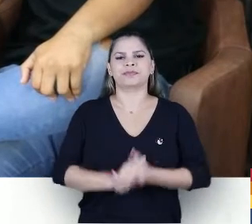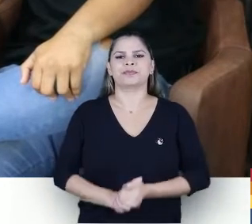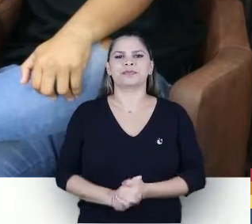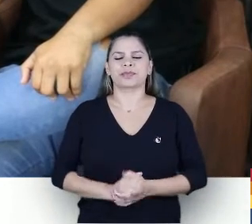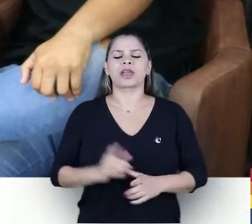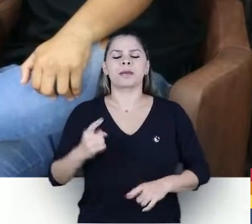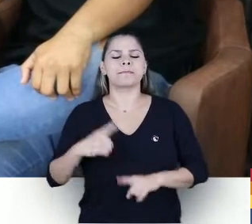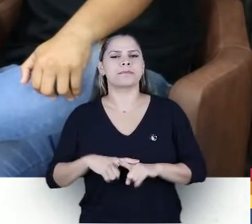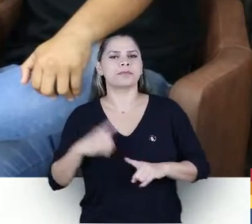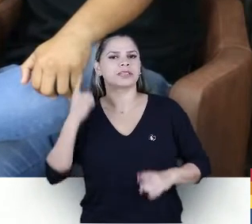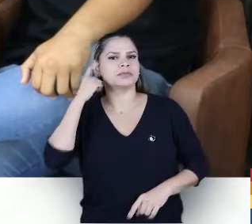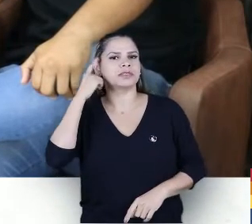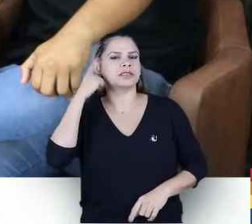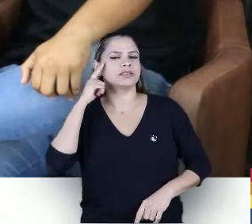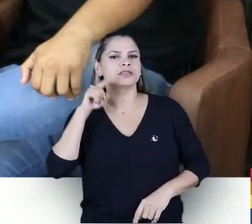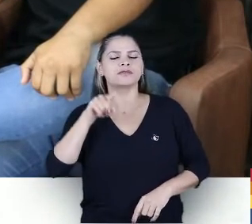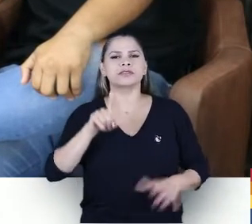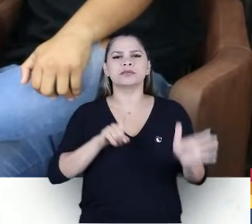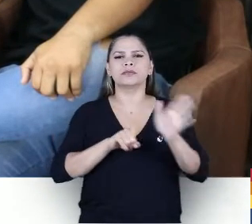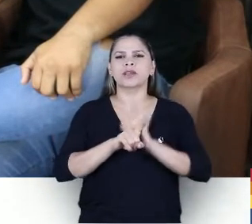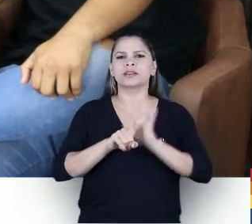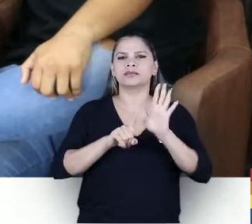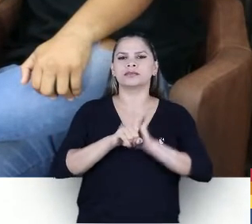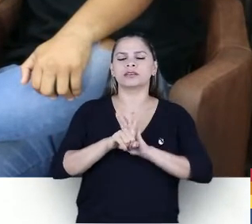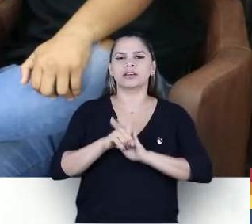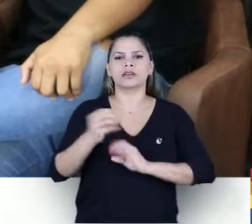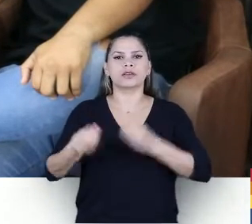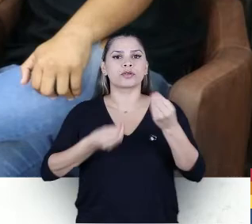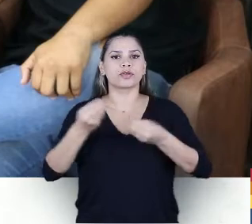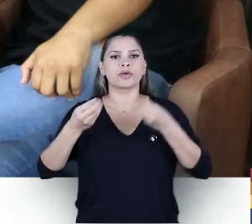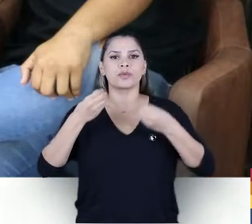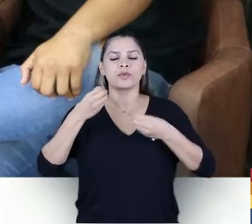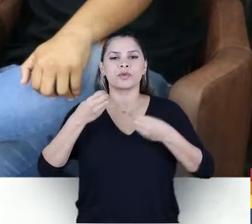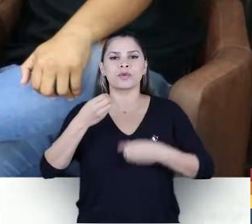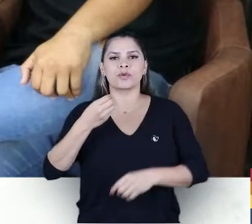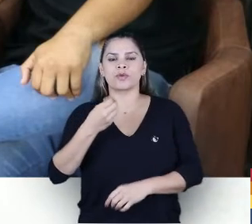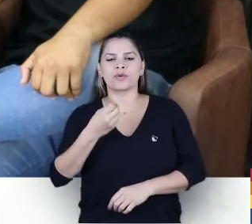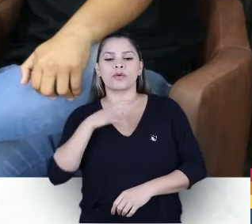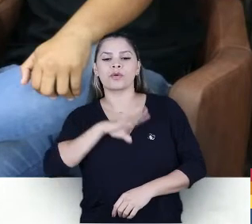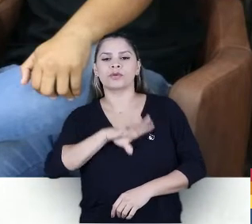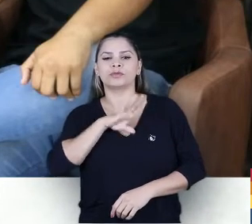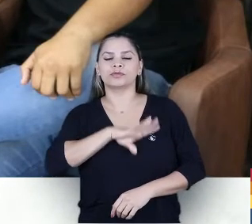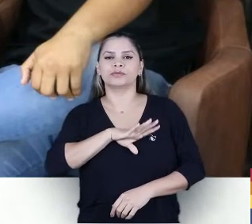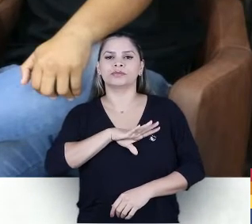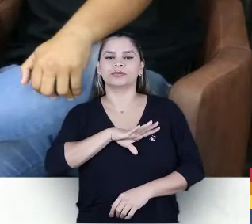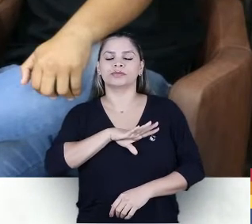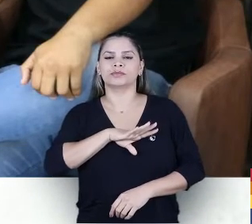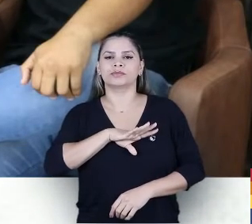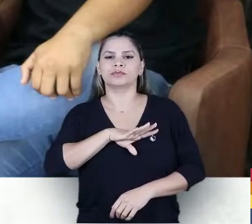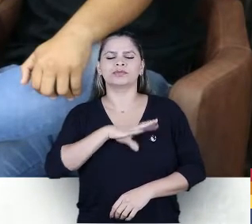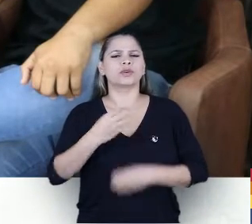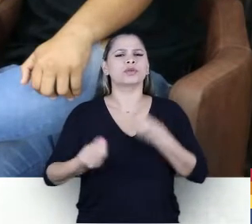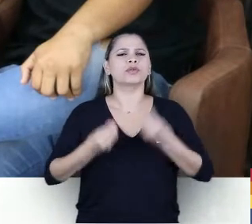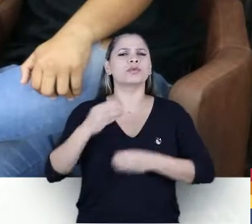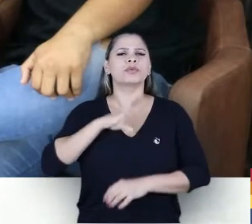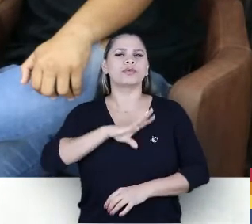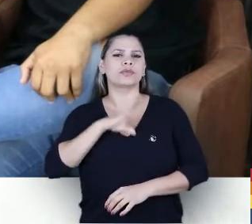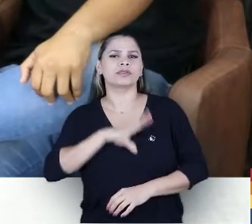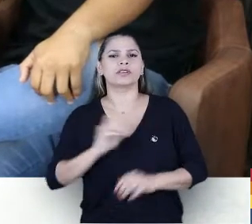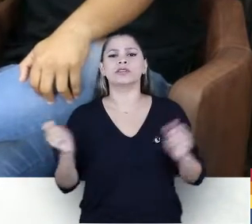circundado de gêneros, né? Mas pensando aí no que tu colocaste, né, nessa pergunta sobre